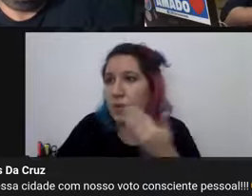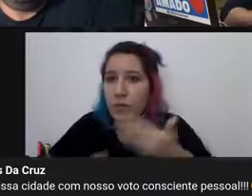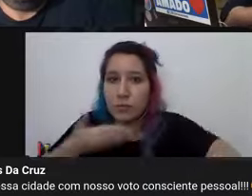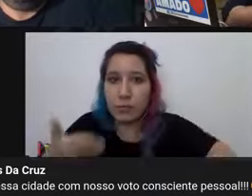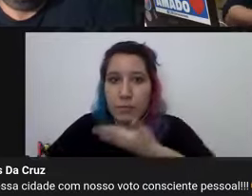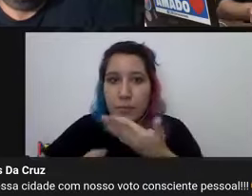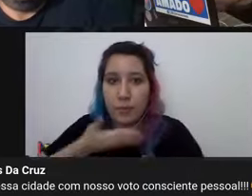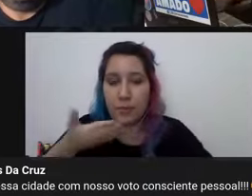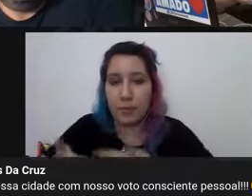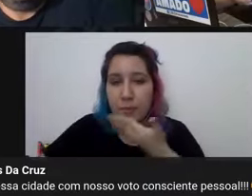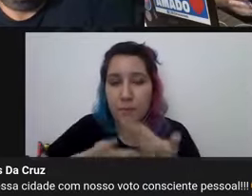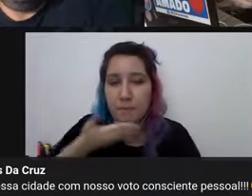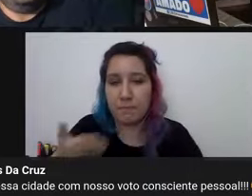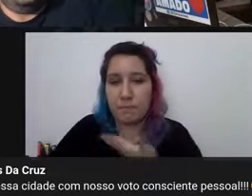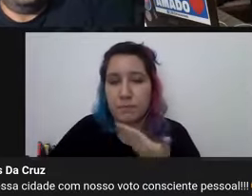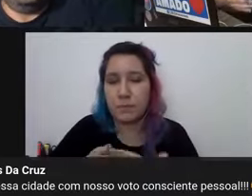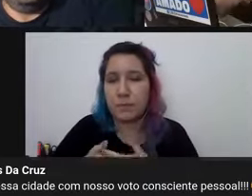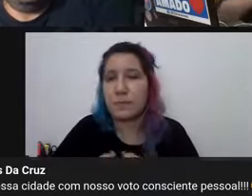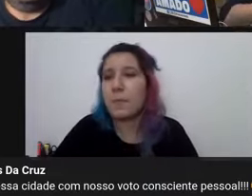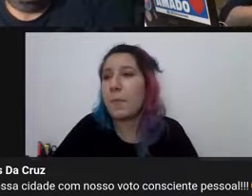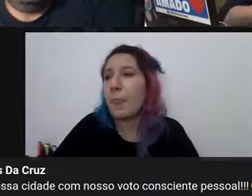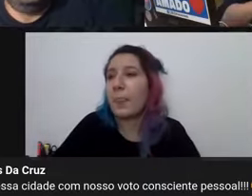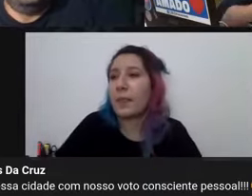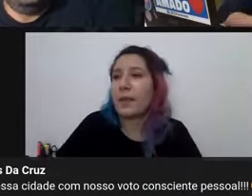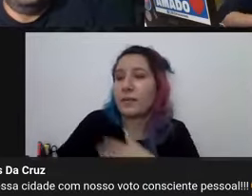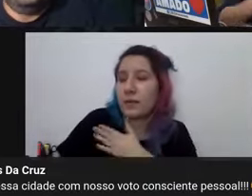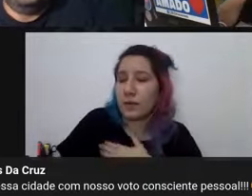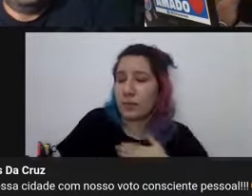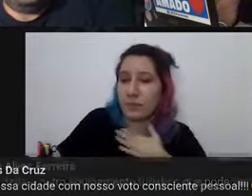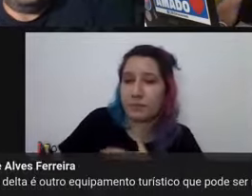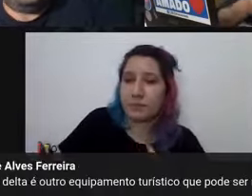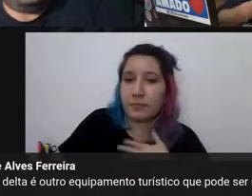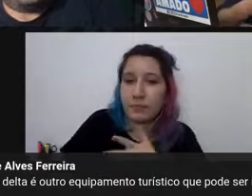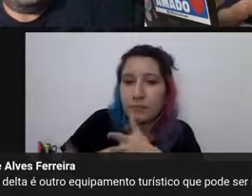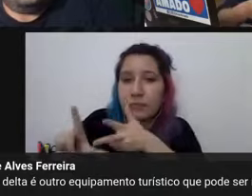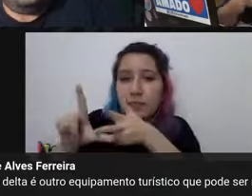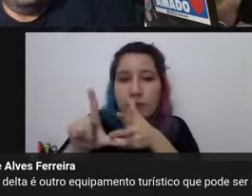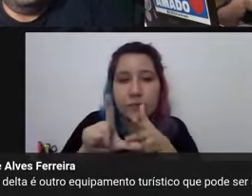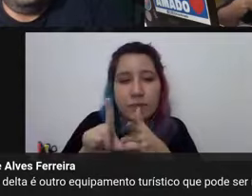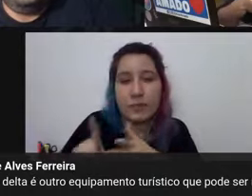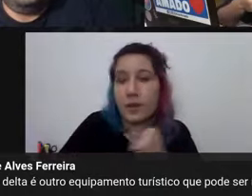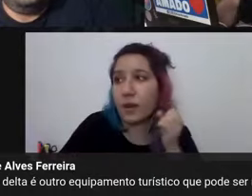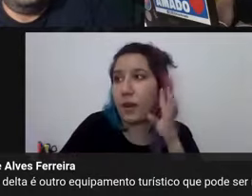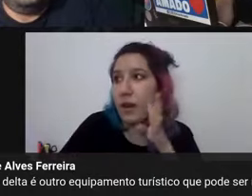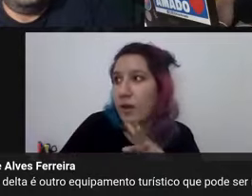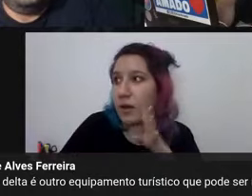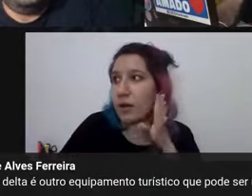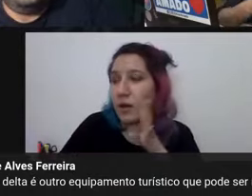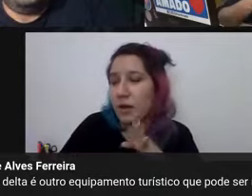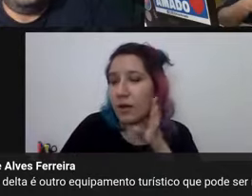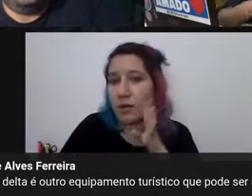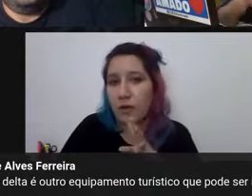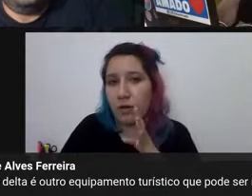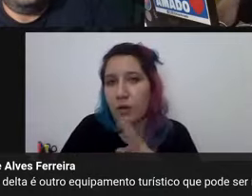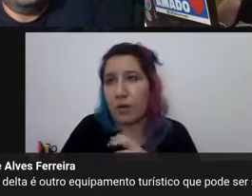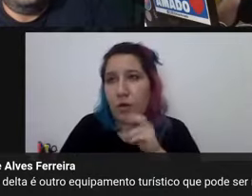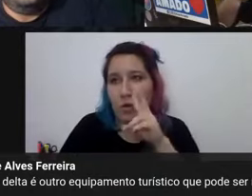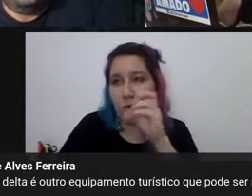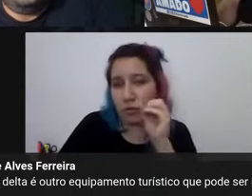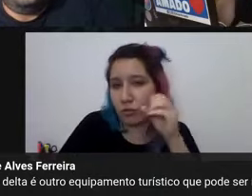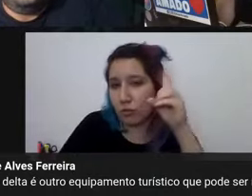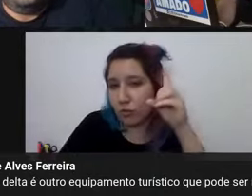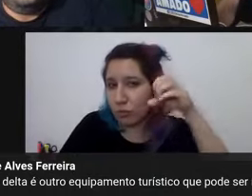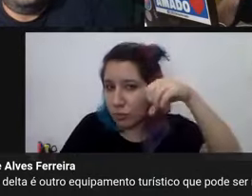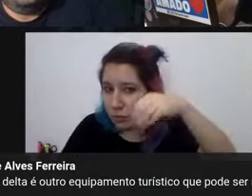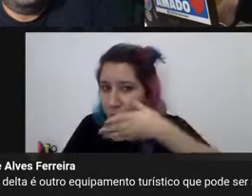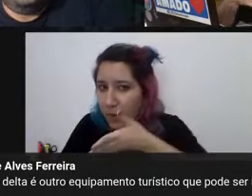passa adiante essa mensagem, está gostando da live, passa adiante. Compartilha, que incrível. Olha, em 2019, Renato, você fez